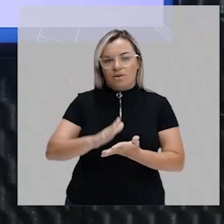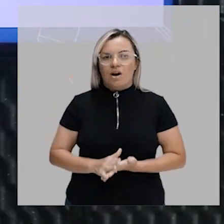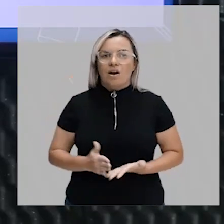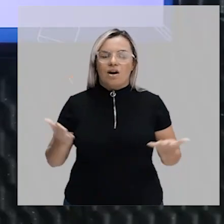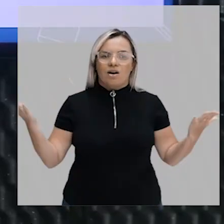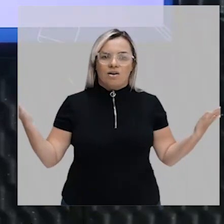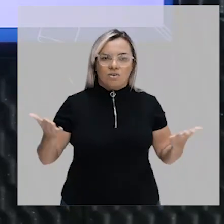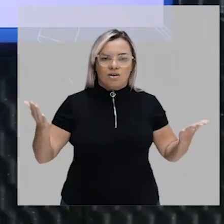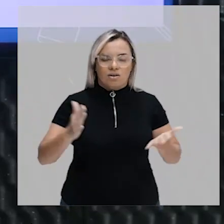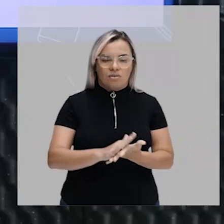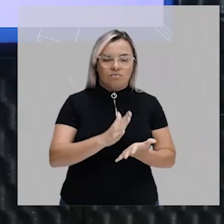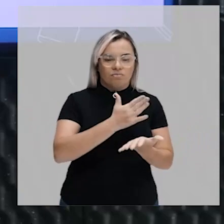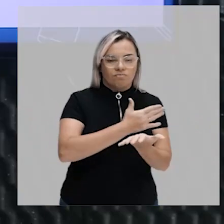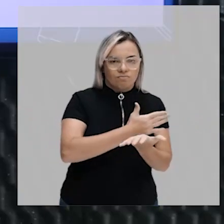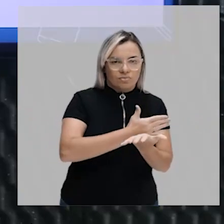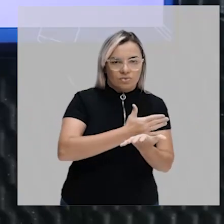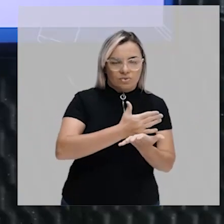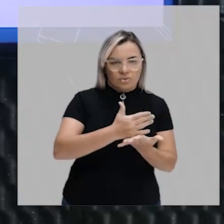delongas, tá? Ó,